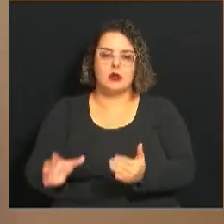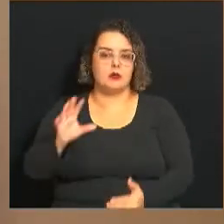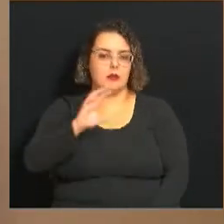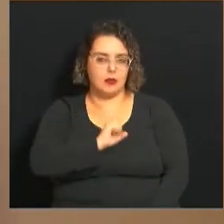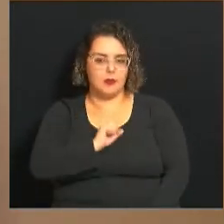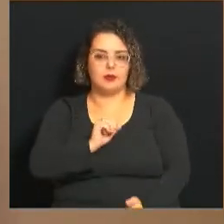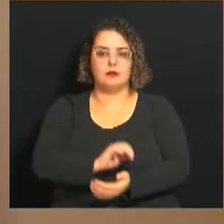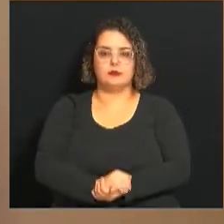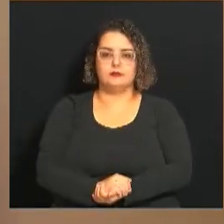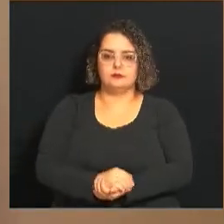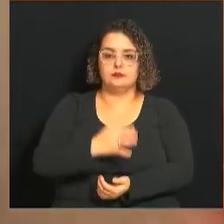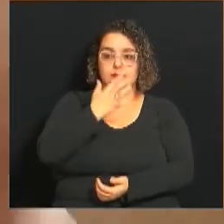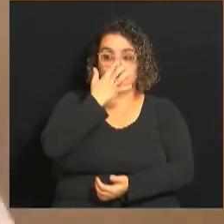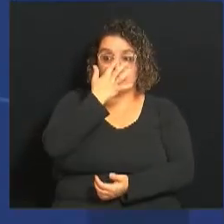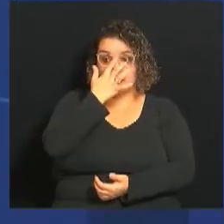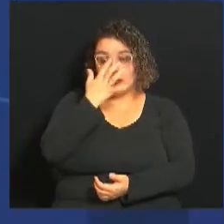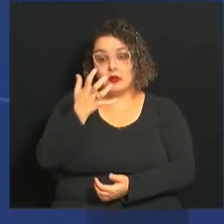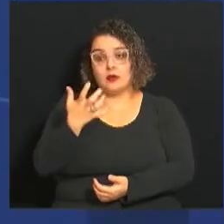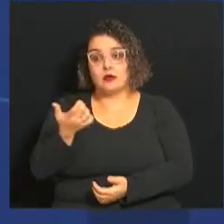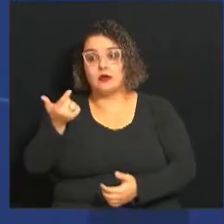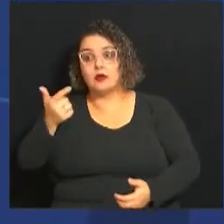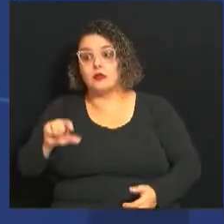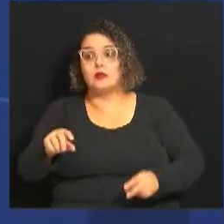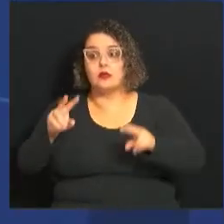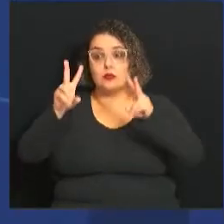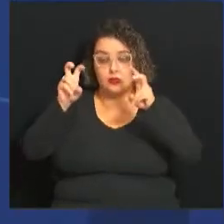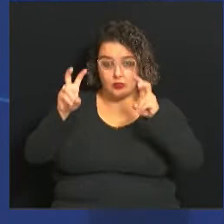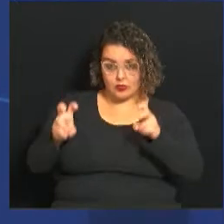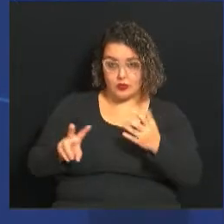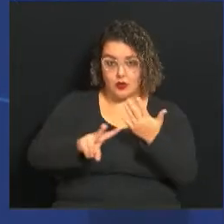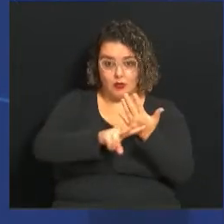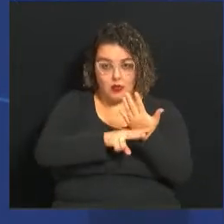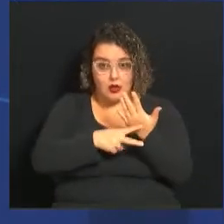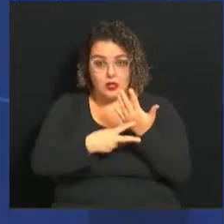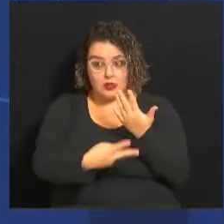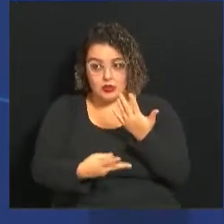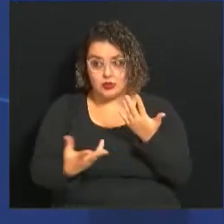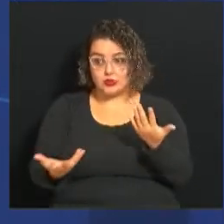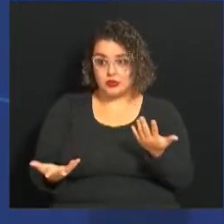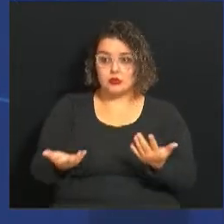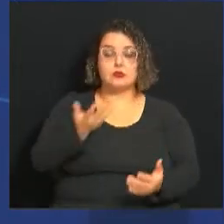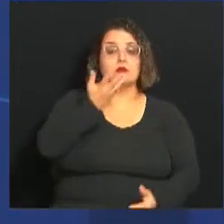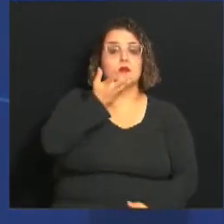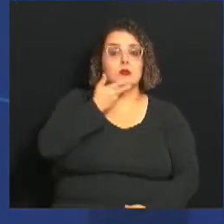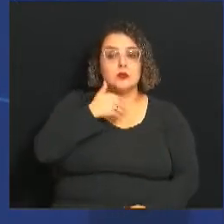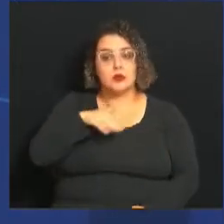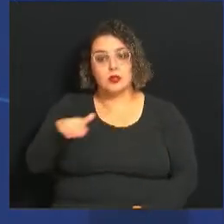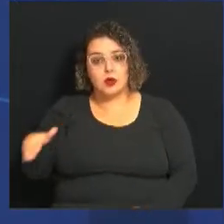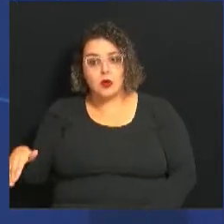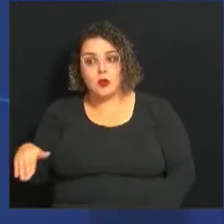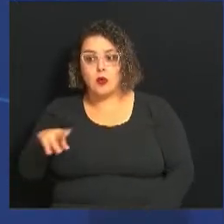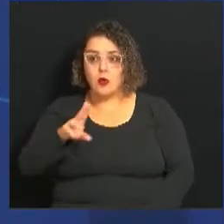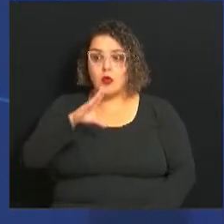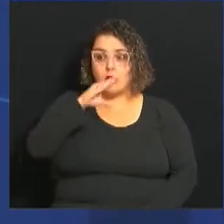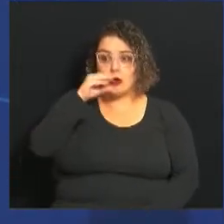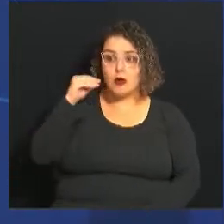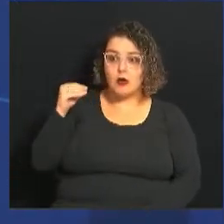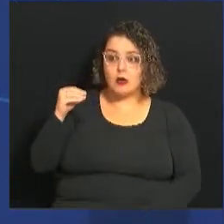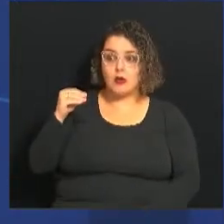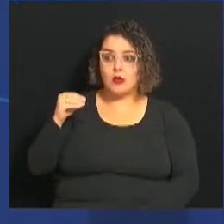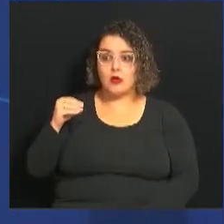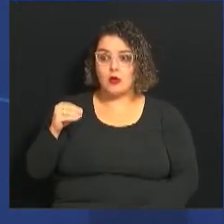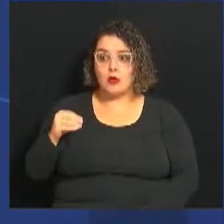Eu queria continuar neste assunto sobre as consequências de uma infância ou até de uma adolescência com esses